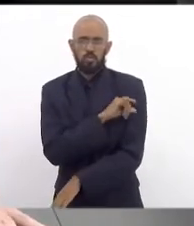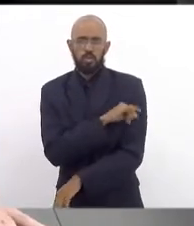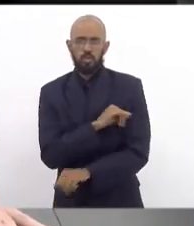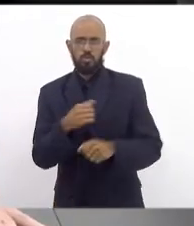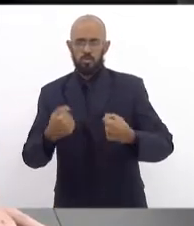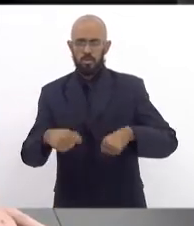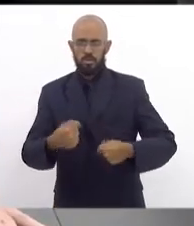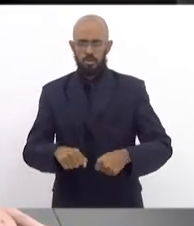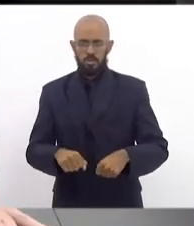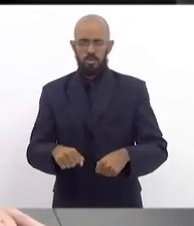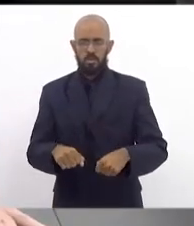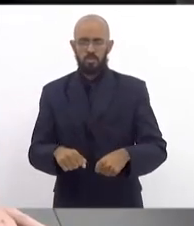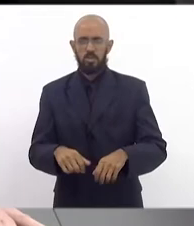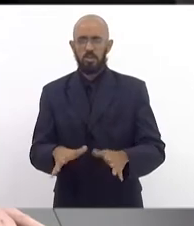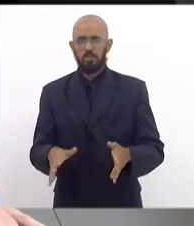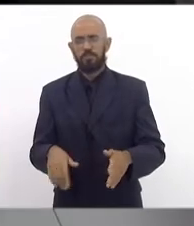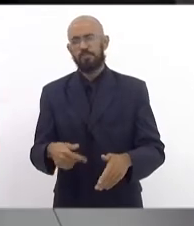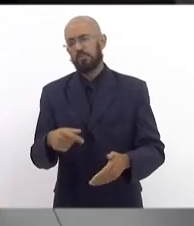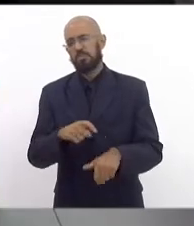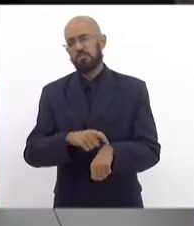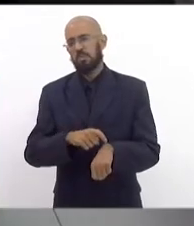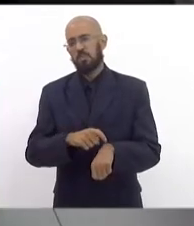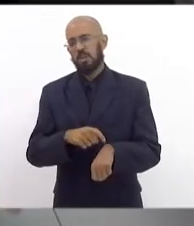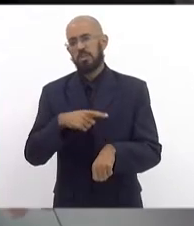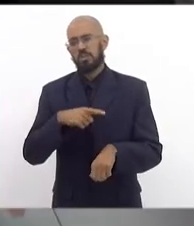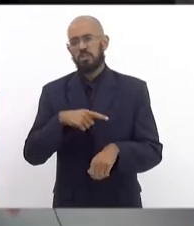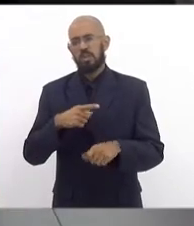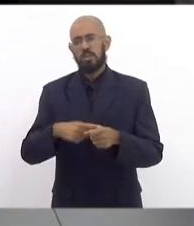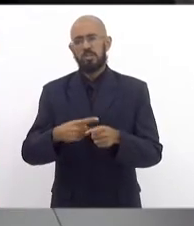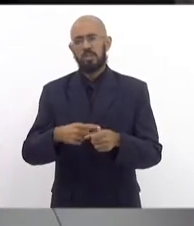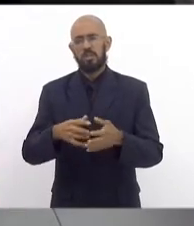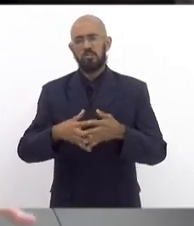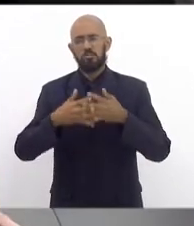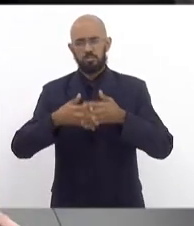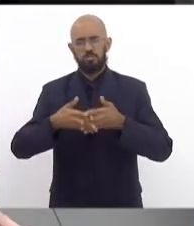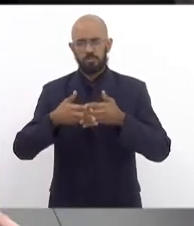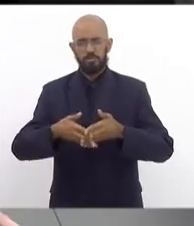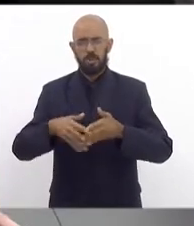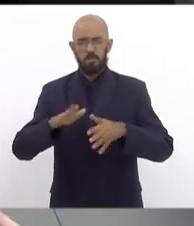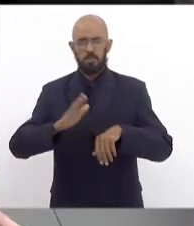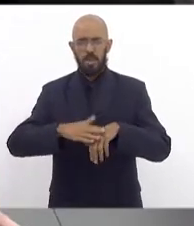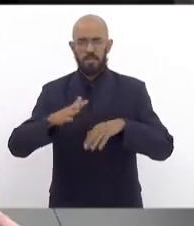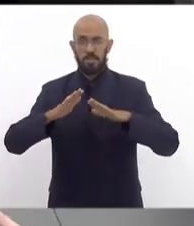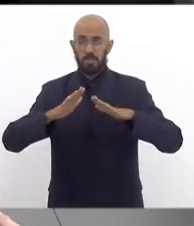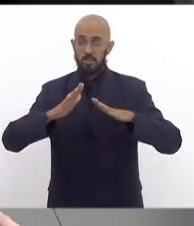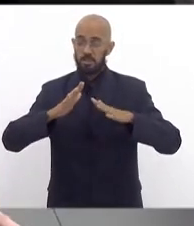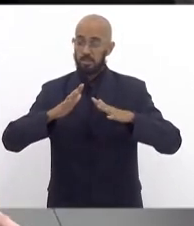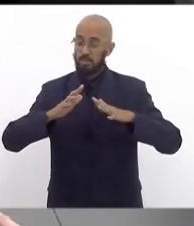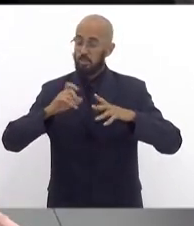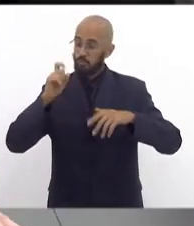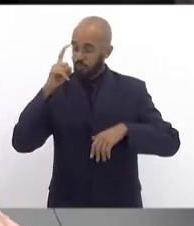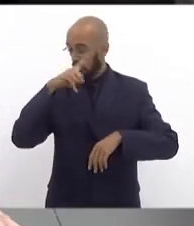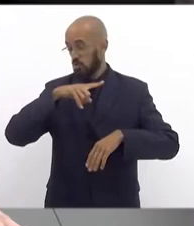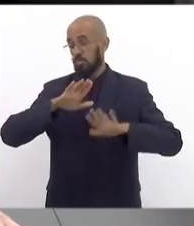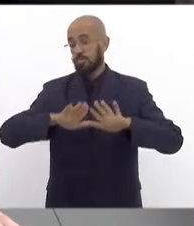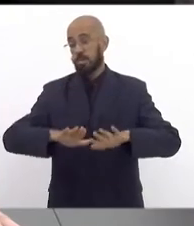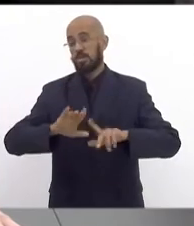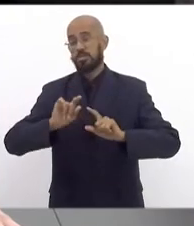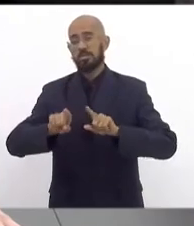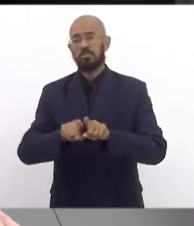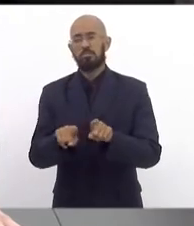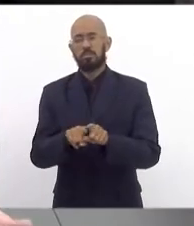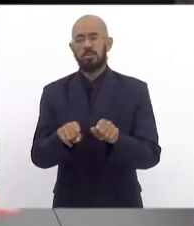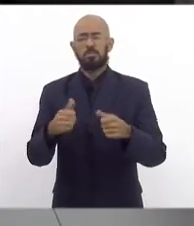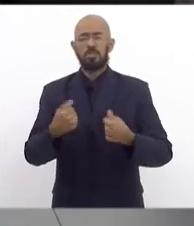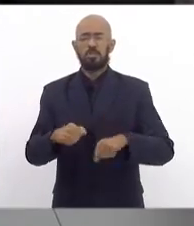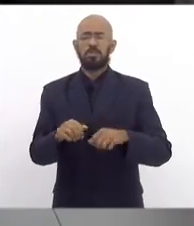nesse momento a gente tem aqui Petrópolis como uma estação mais emblemática mais eu acho que isso aí é algo que tem que ser trazido